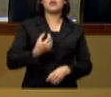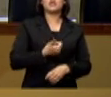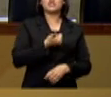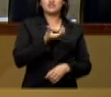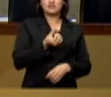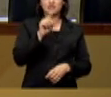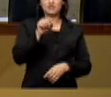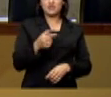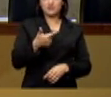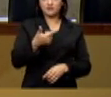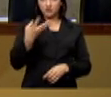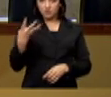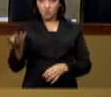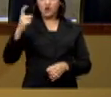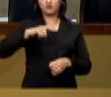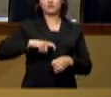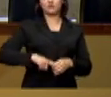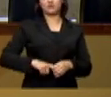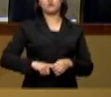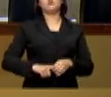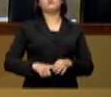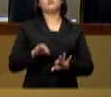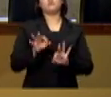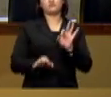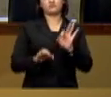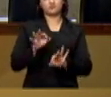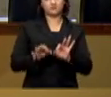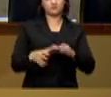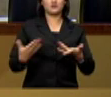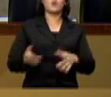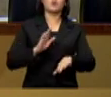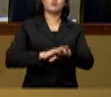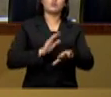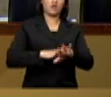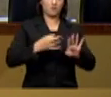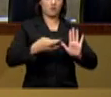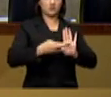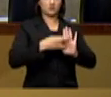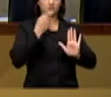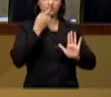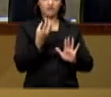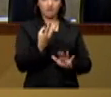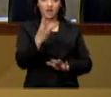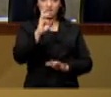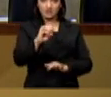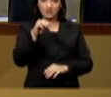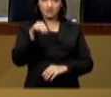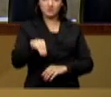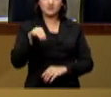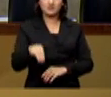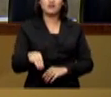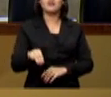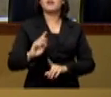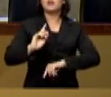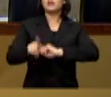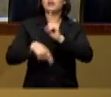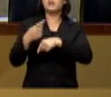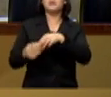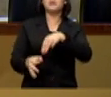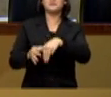tempo regimental de 30 minutos. E depois, então, darei a palavra ao ministro Luiz Edson Fachin